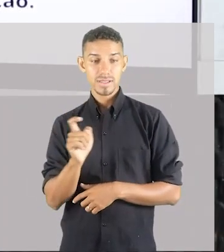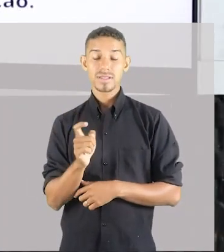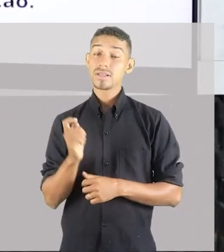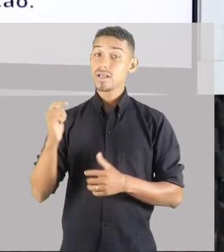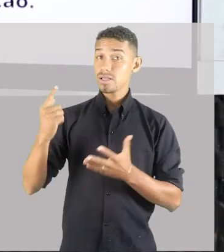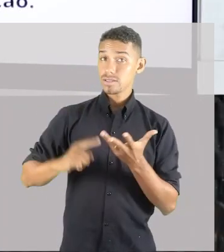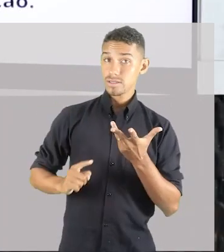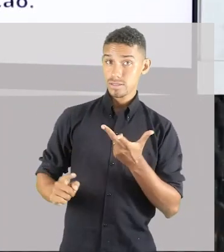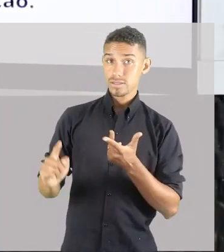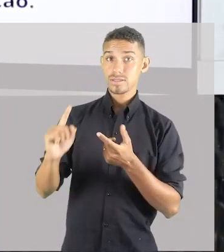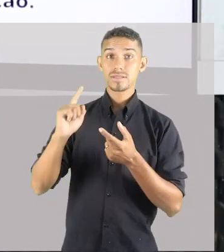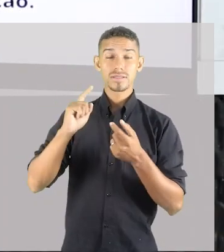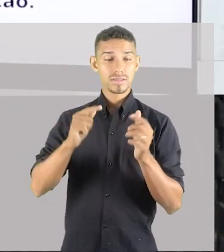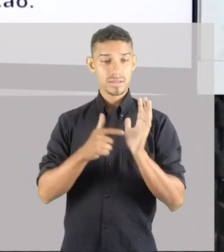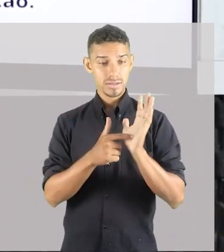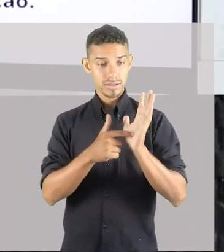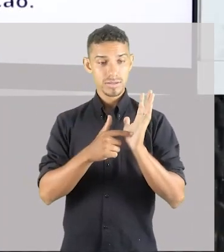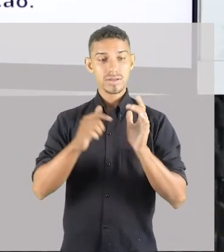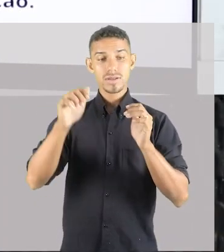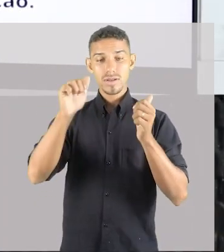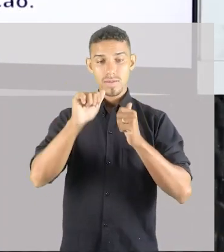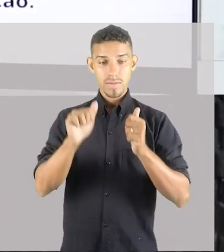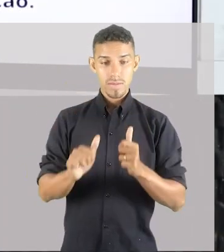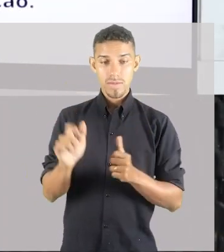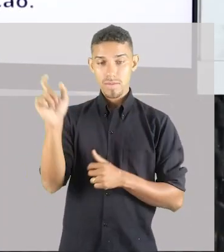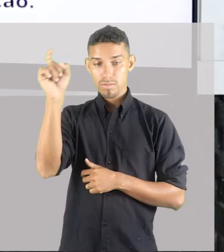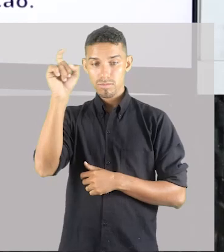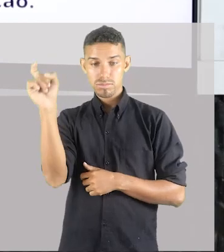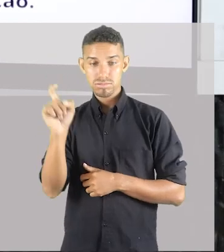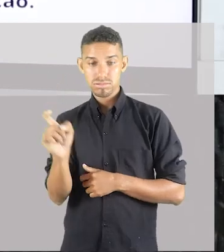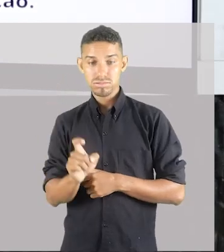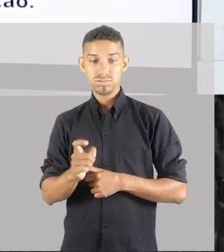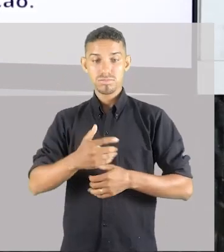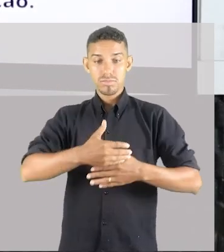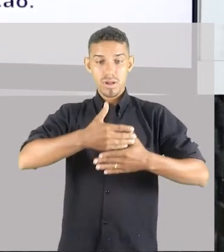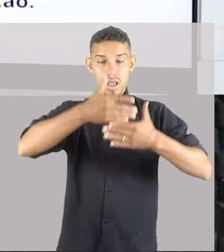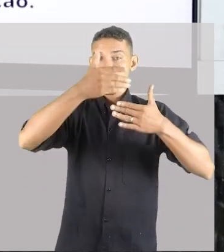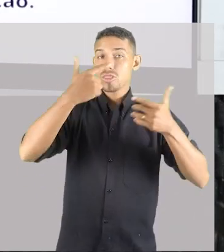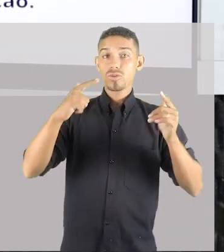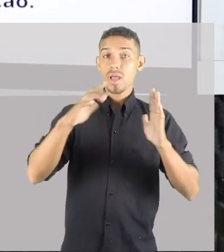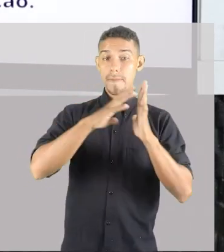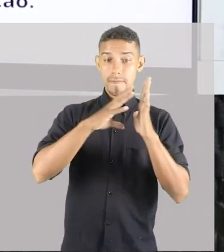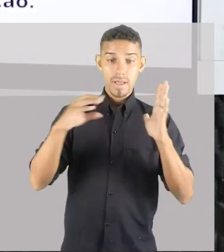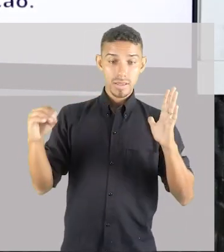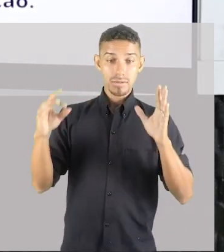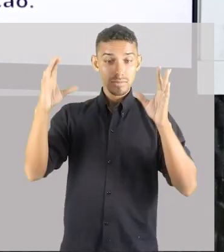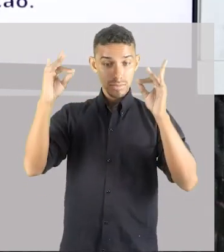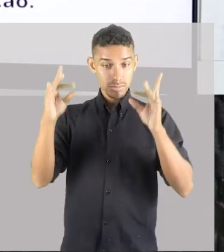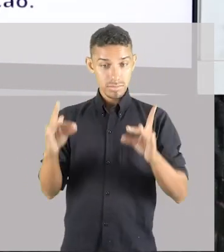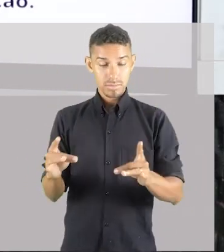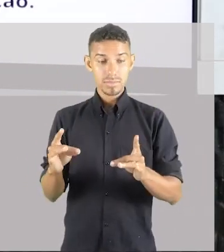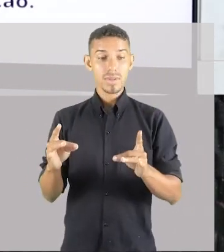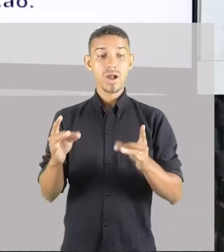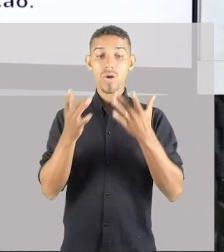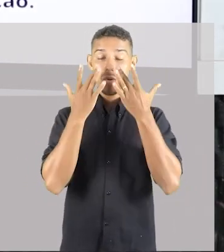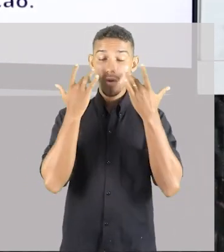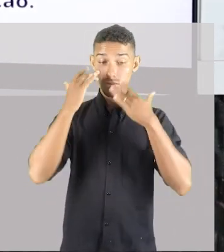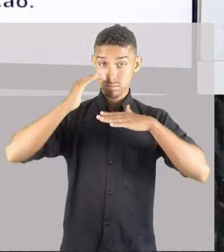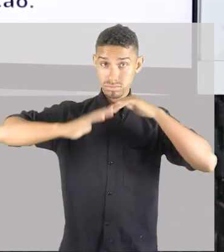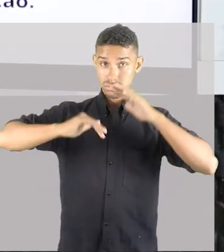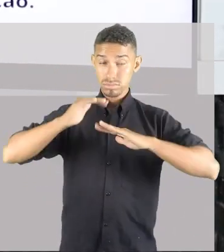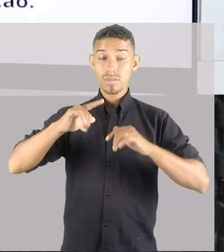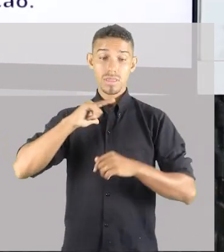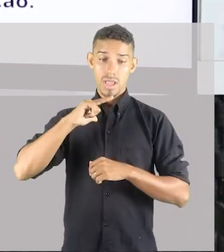outros pôsteres adesivos moldes sprays murais eles não seguem um padrão estético pré-definido o artista